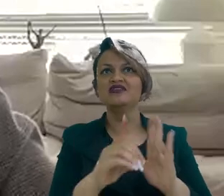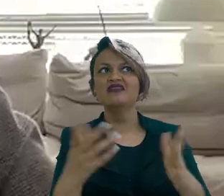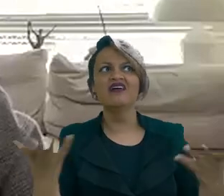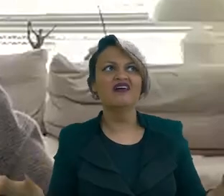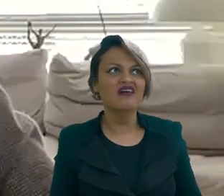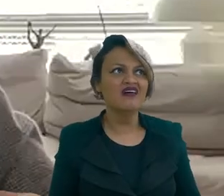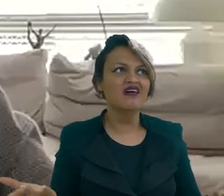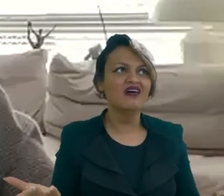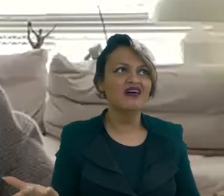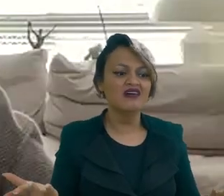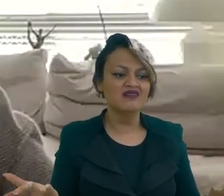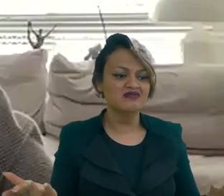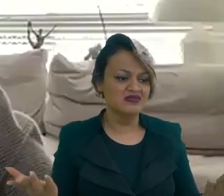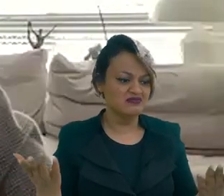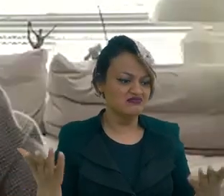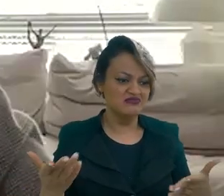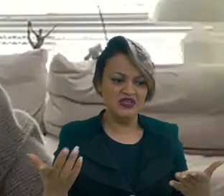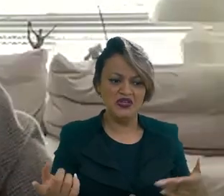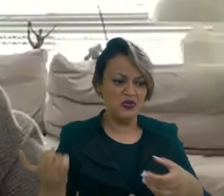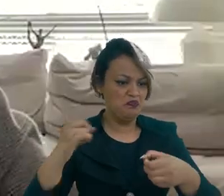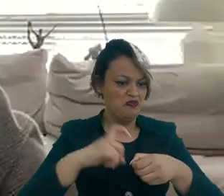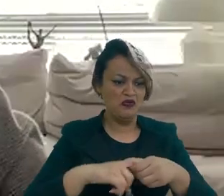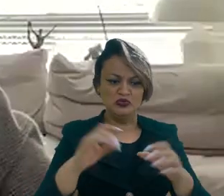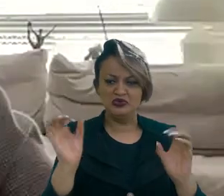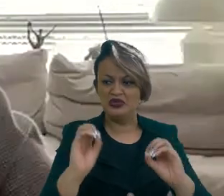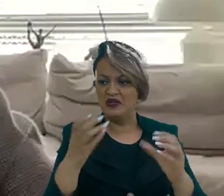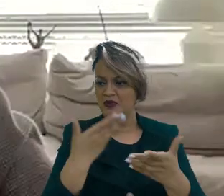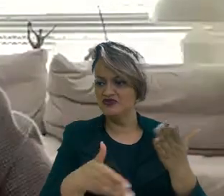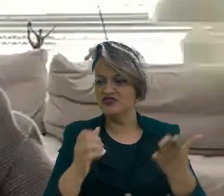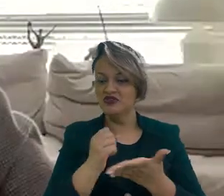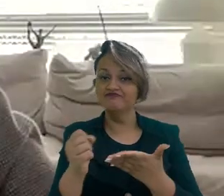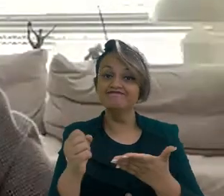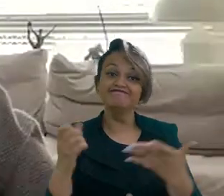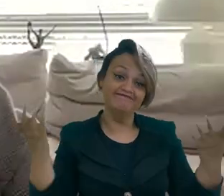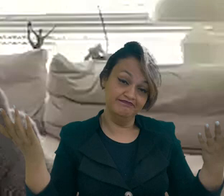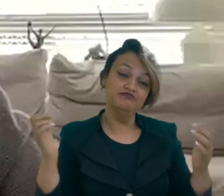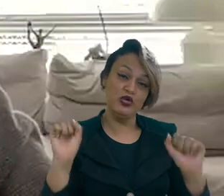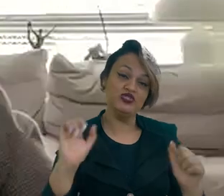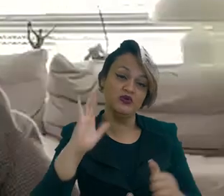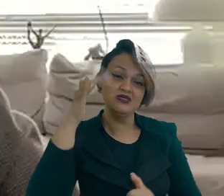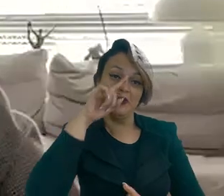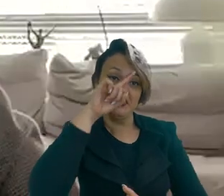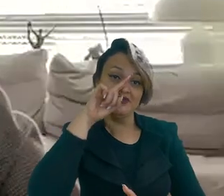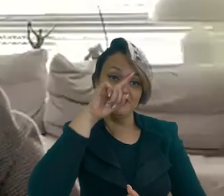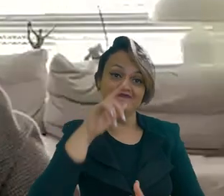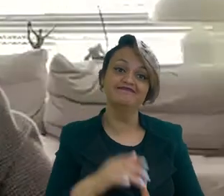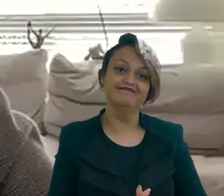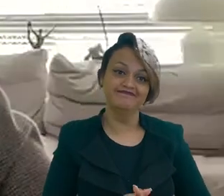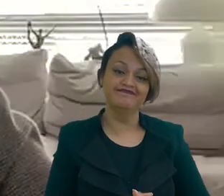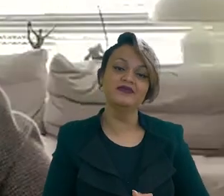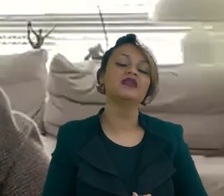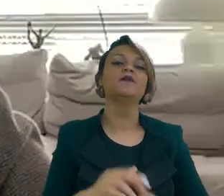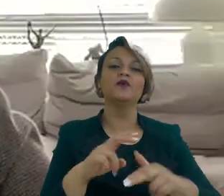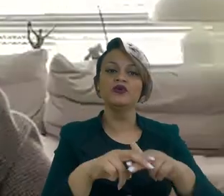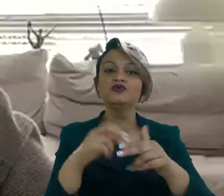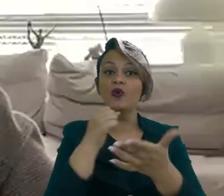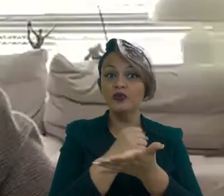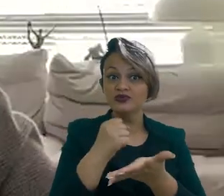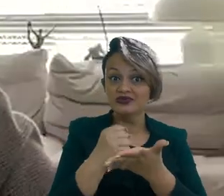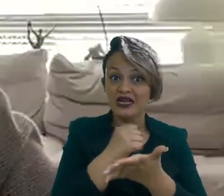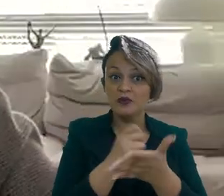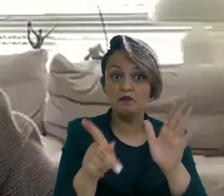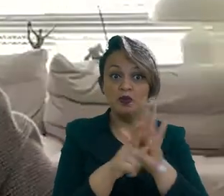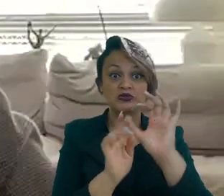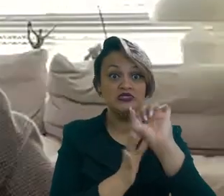direito ai eu fiquei sem recuperação do que perdi pode acontecer isso é um risco da vida por isso que